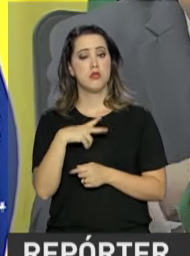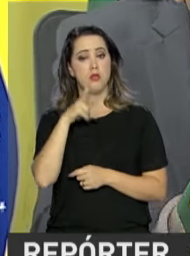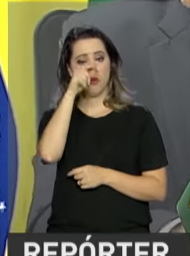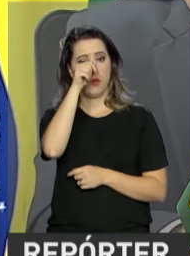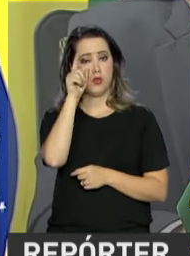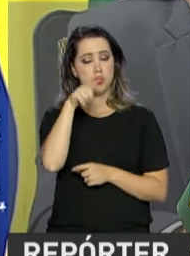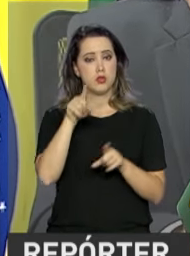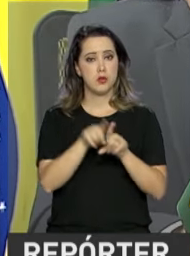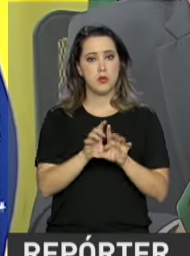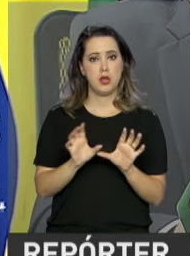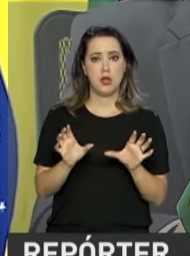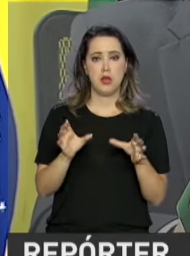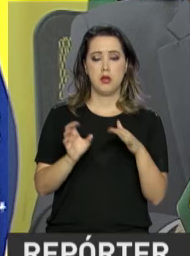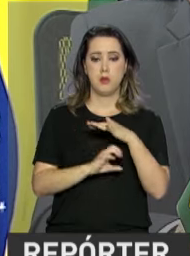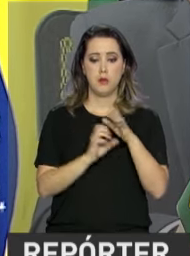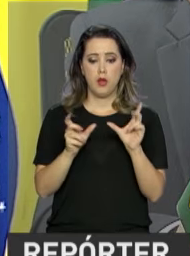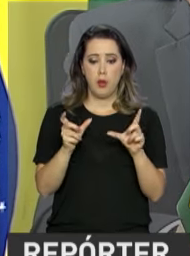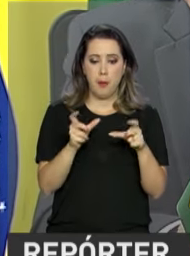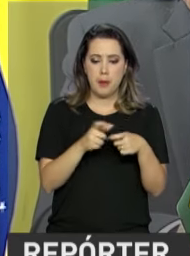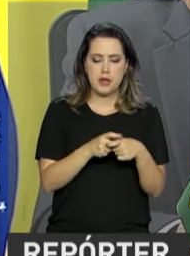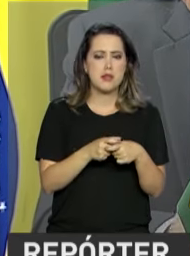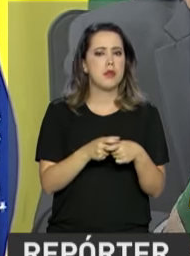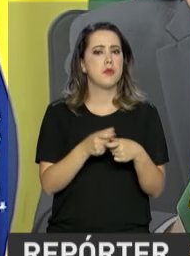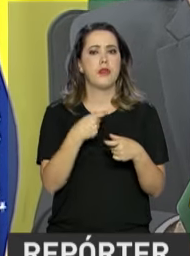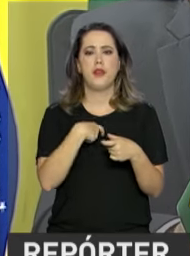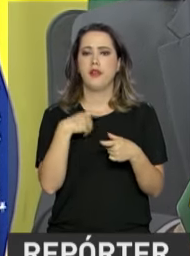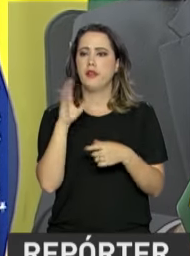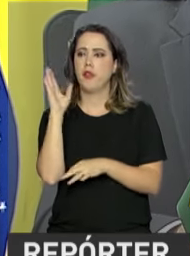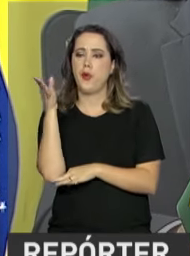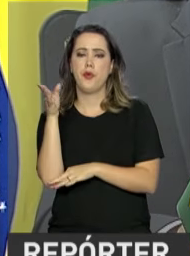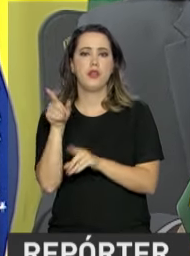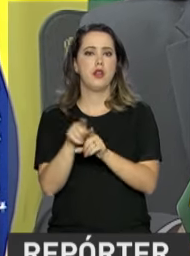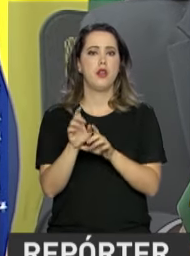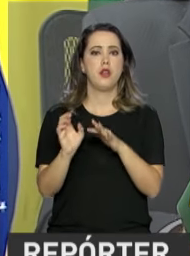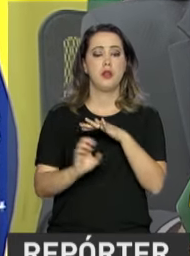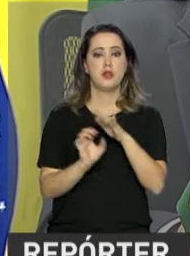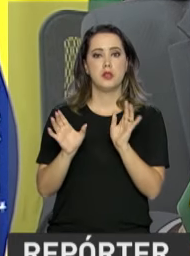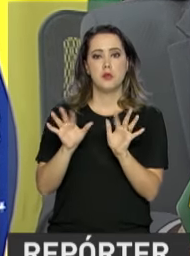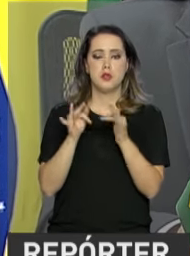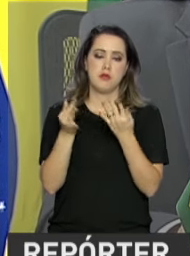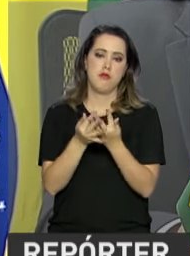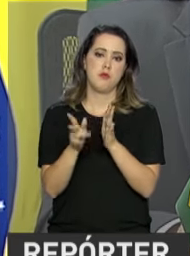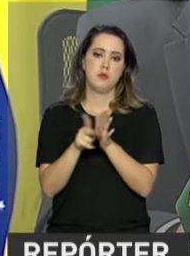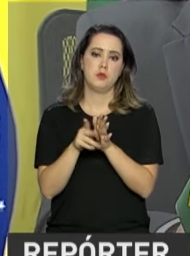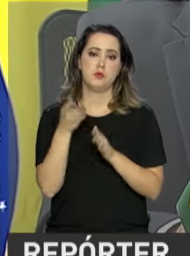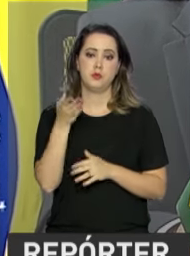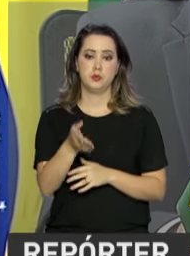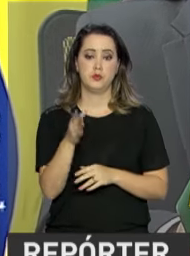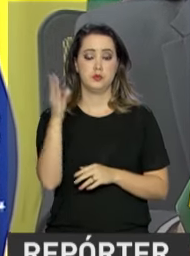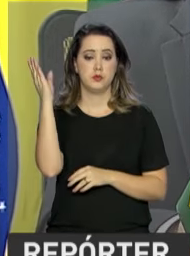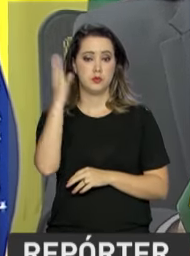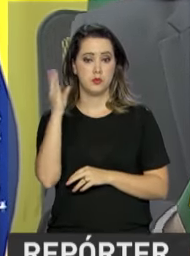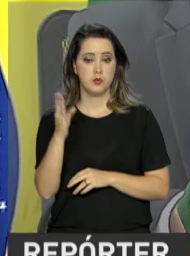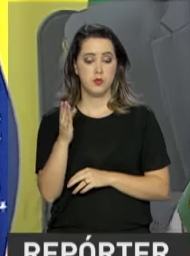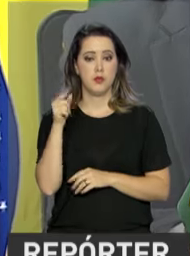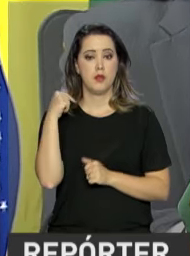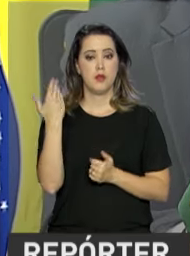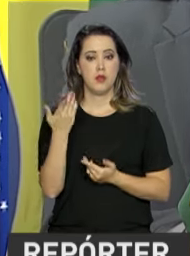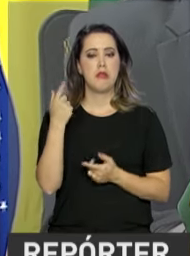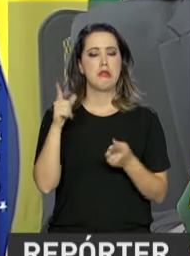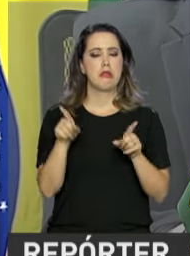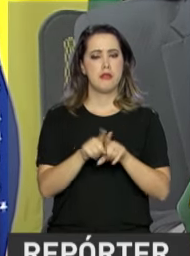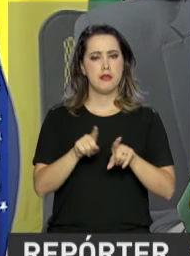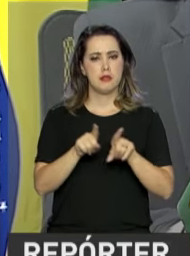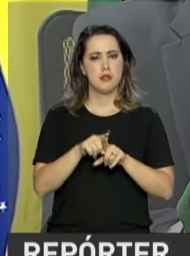as pequenas, são também pessoas que têm hotéis, que têm empresas mais familiares aqui no Brasil. Sempre mais tem